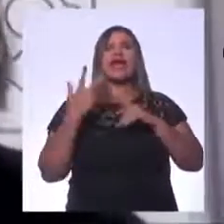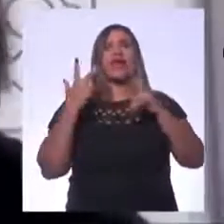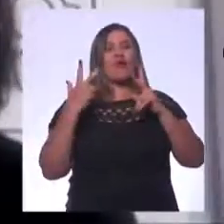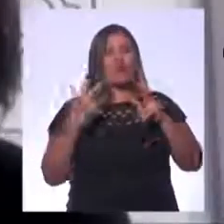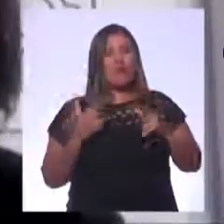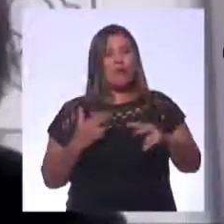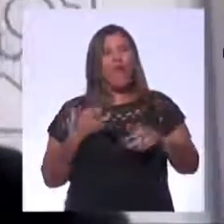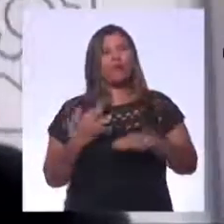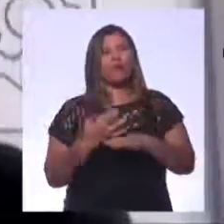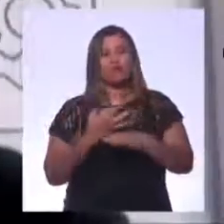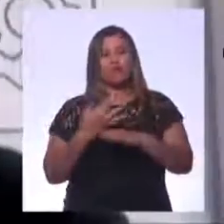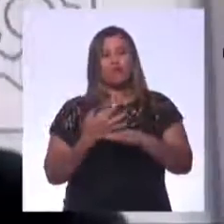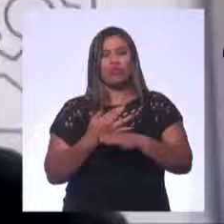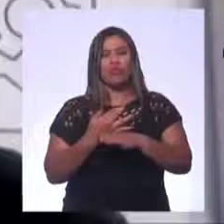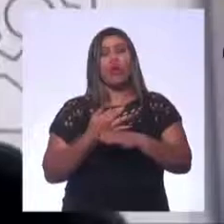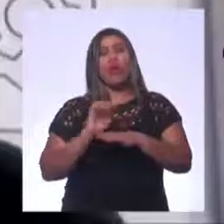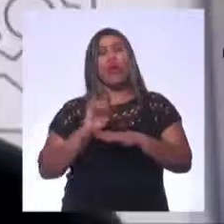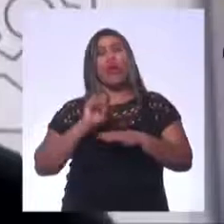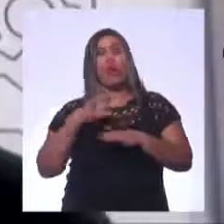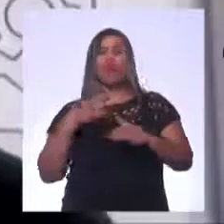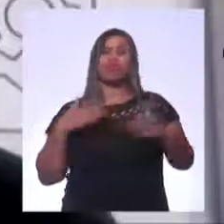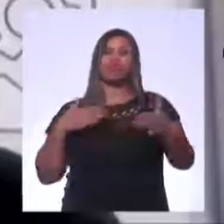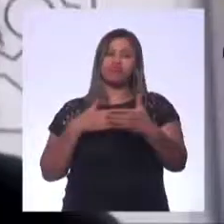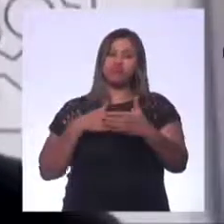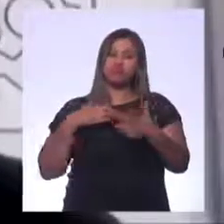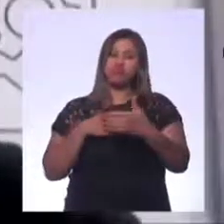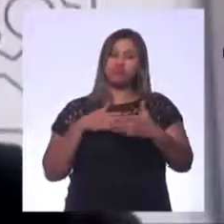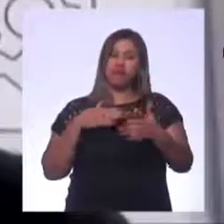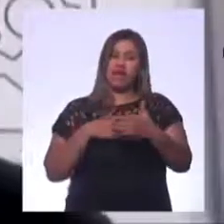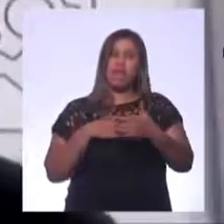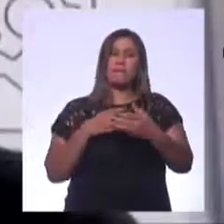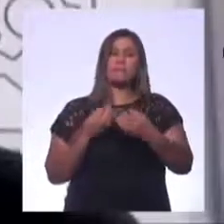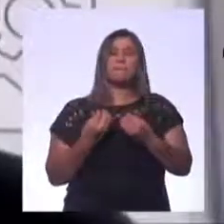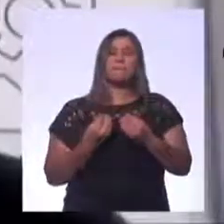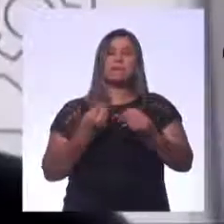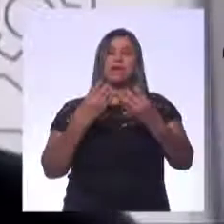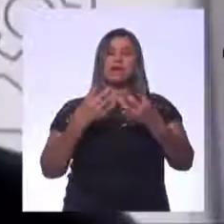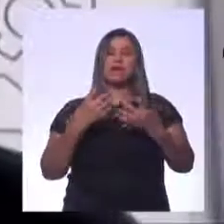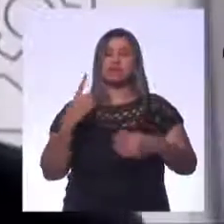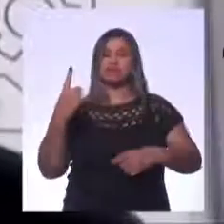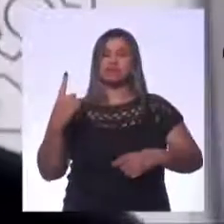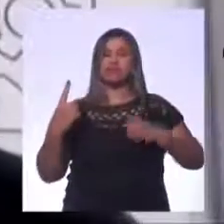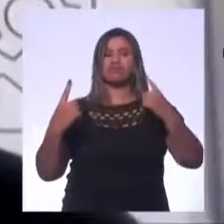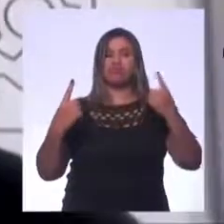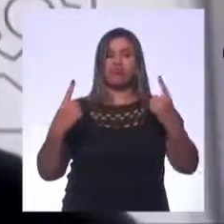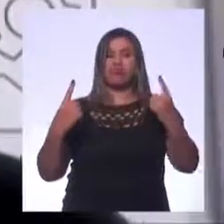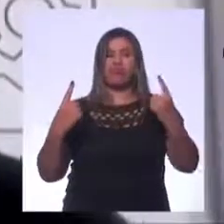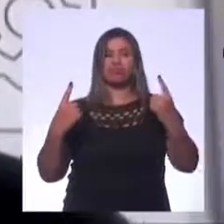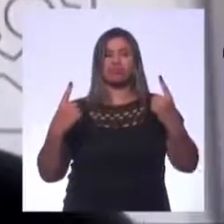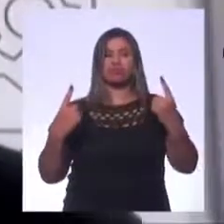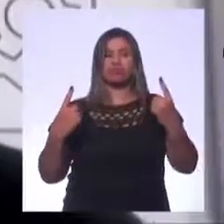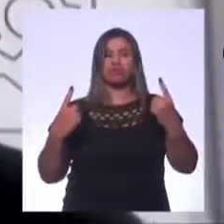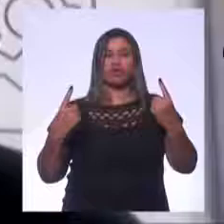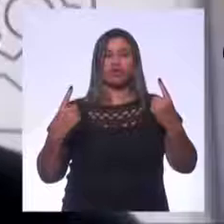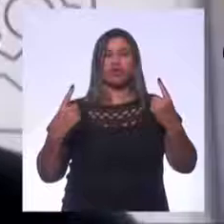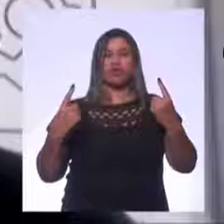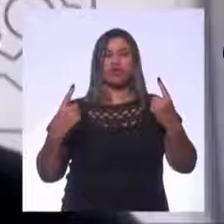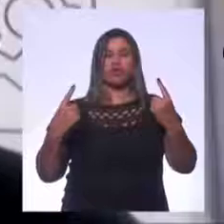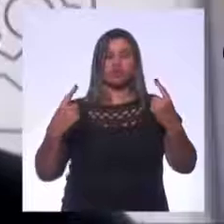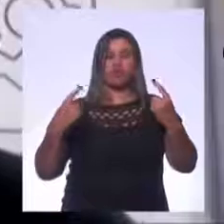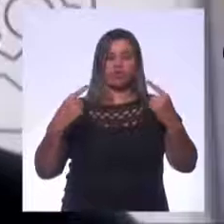espécie de barreira protetora, para que entre um componente e outro não passe uma